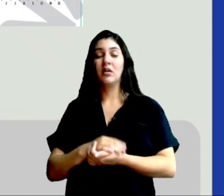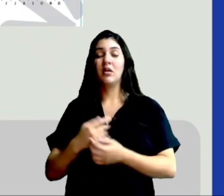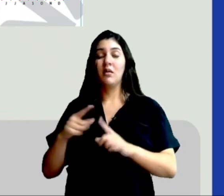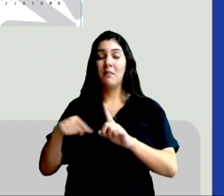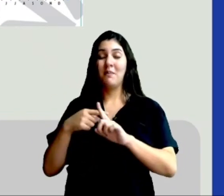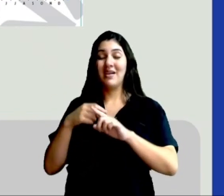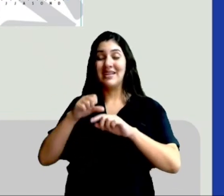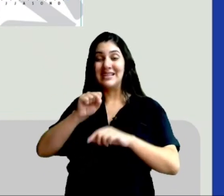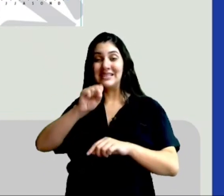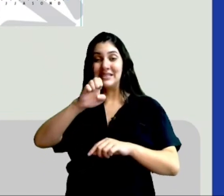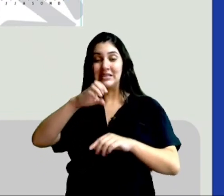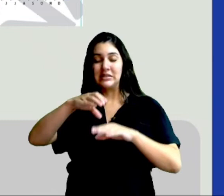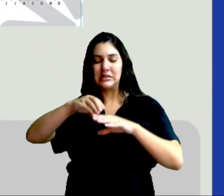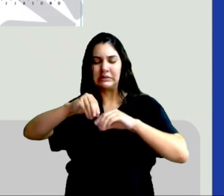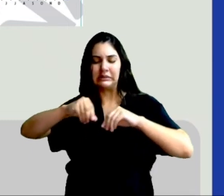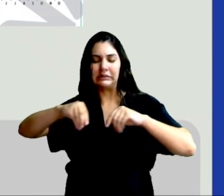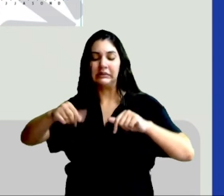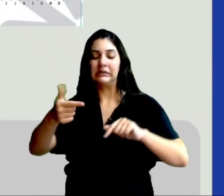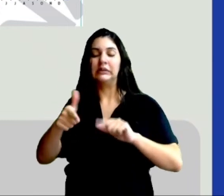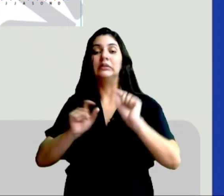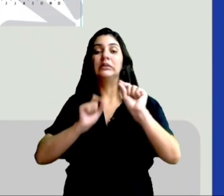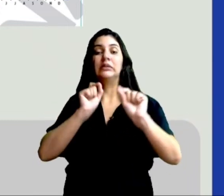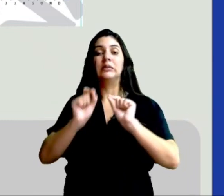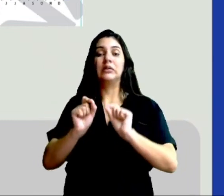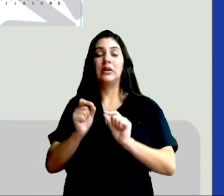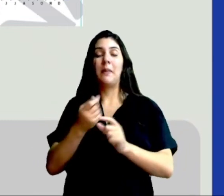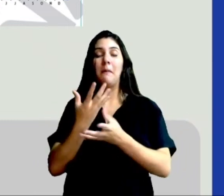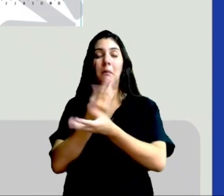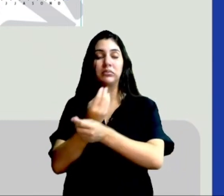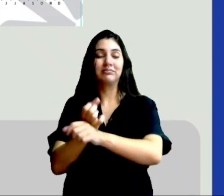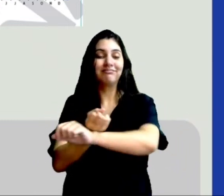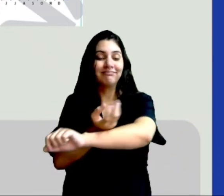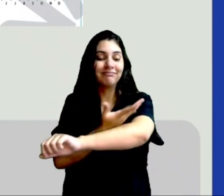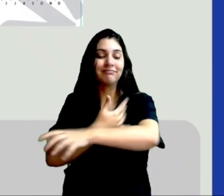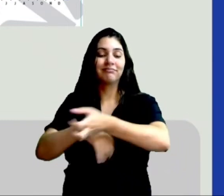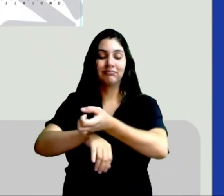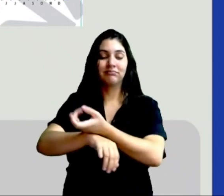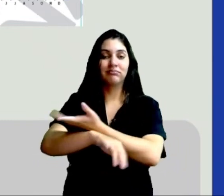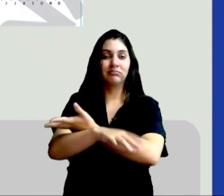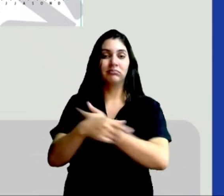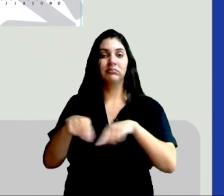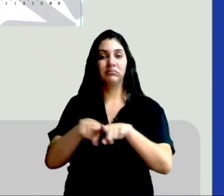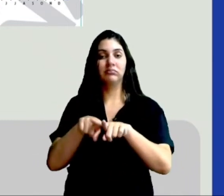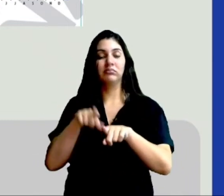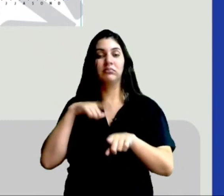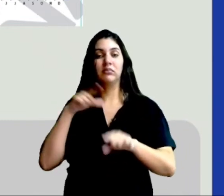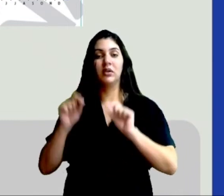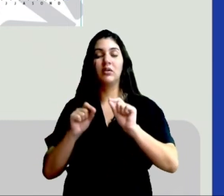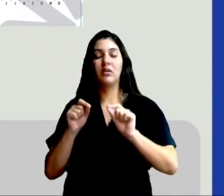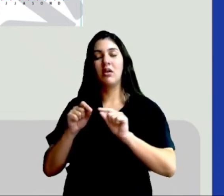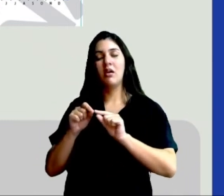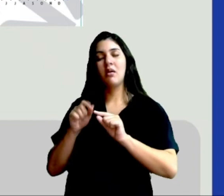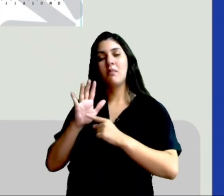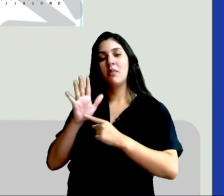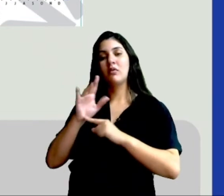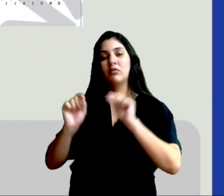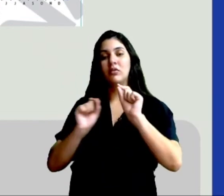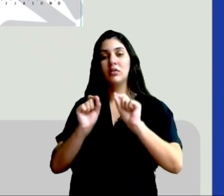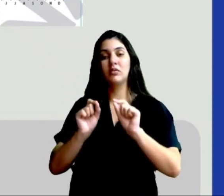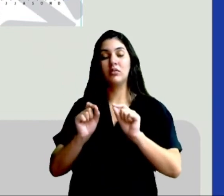ele é seco, então não vai haver tanta vegetação assim. E ali, mas ali você tem um outro climograma, onde você